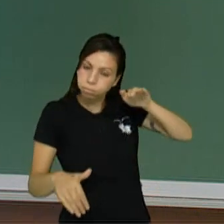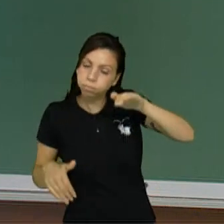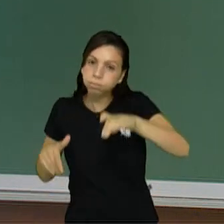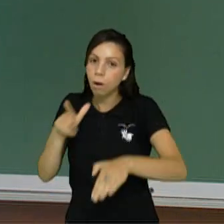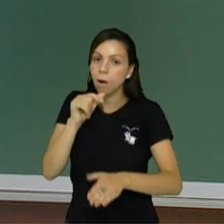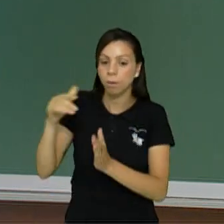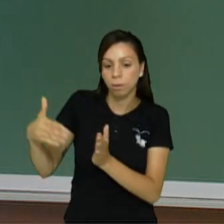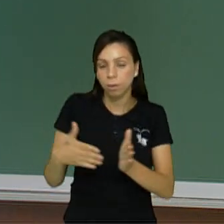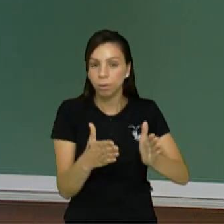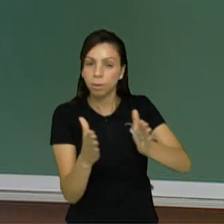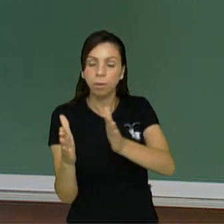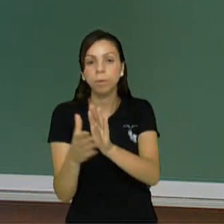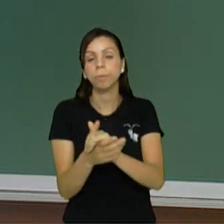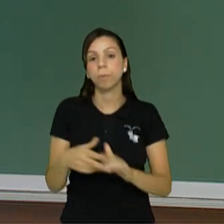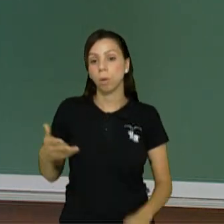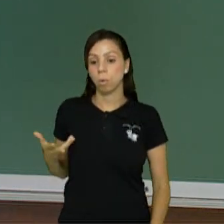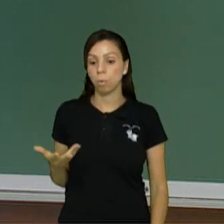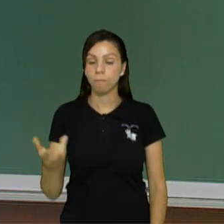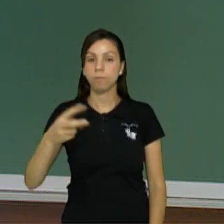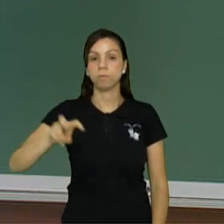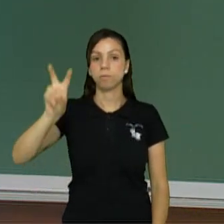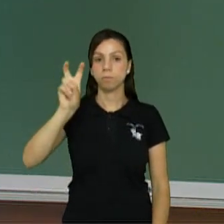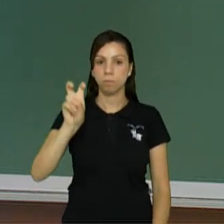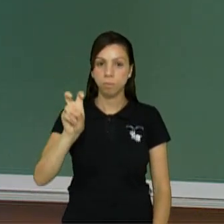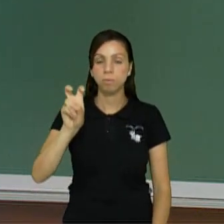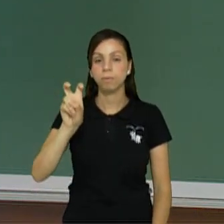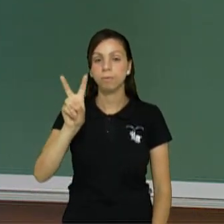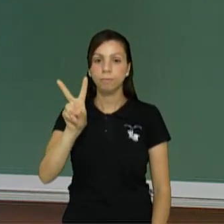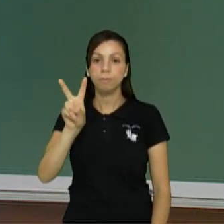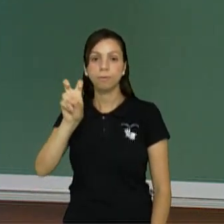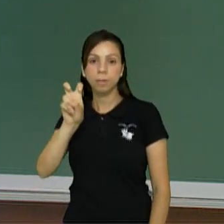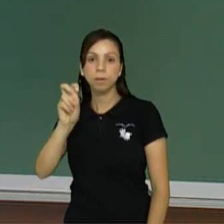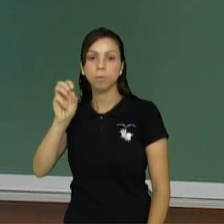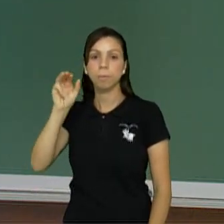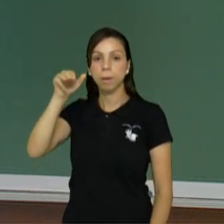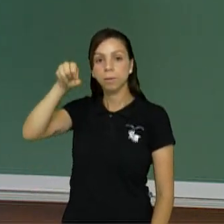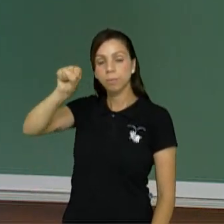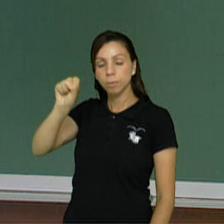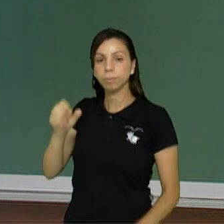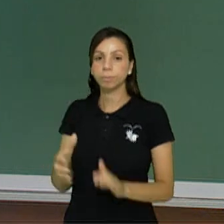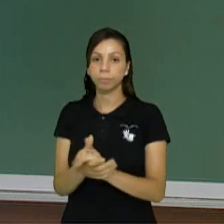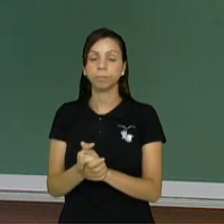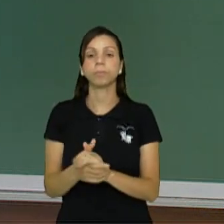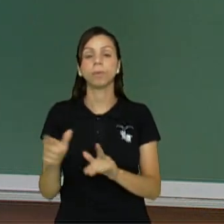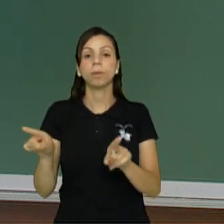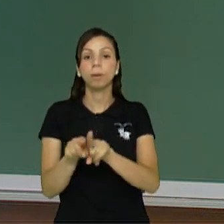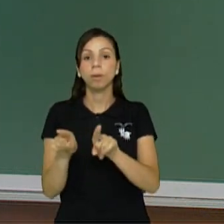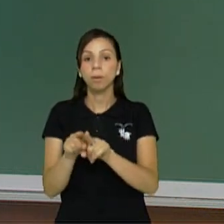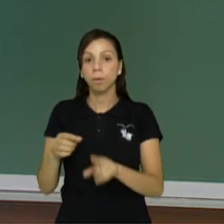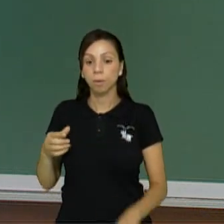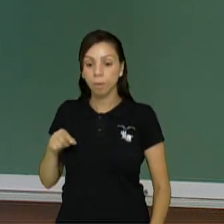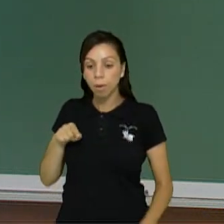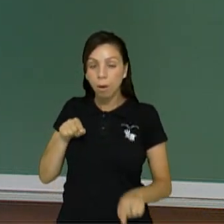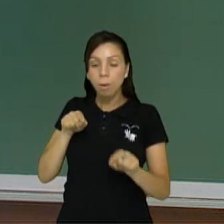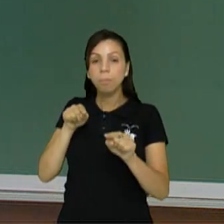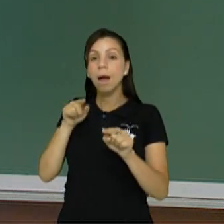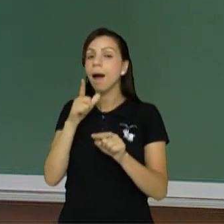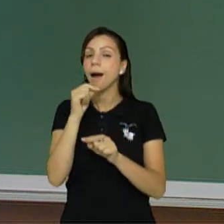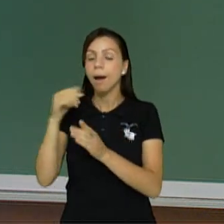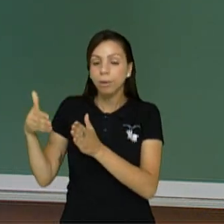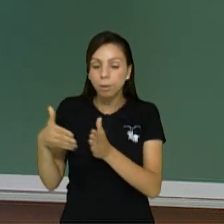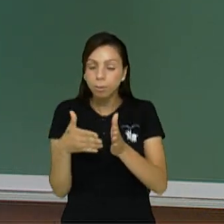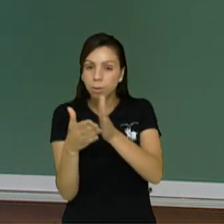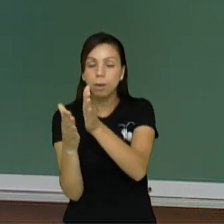com velocidade de 5 metros por segundo. Considerando que a correnteza está com uma velocidade de 10 metros por